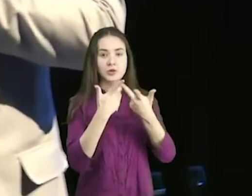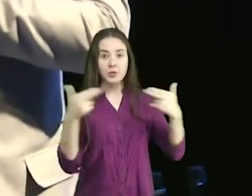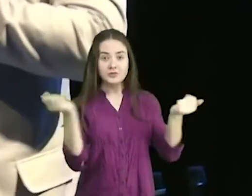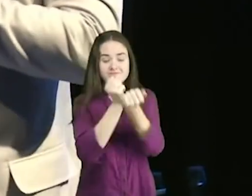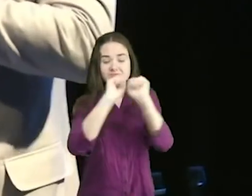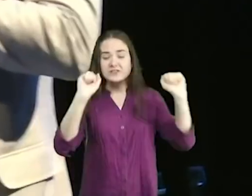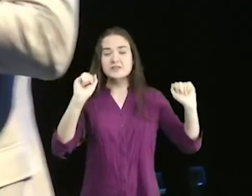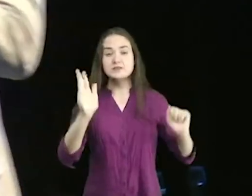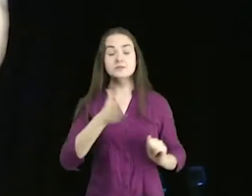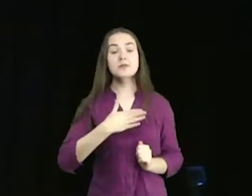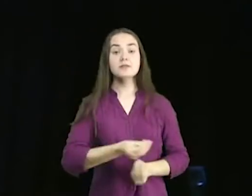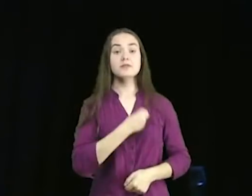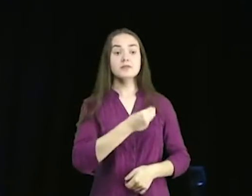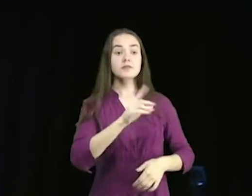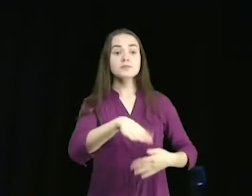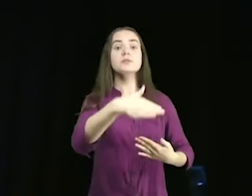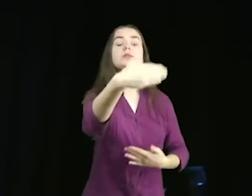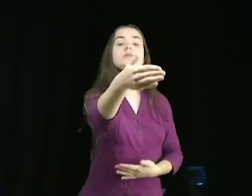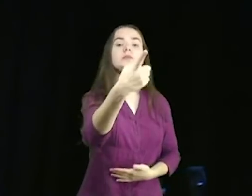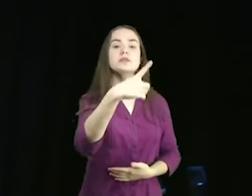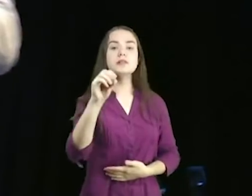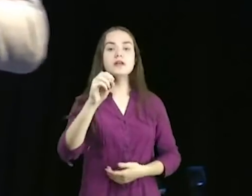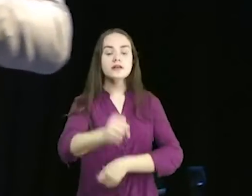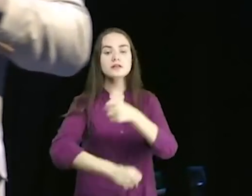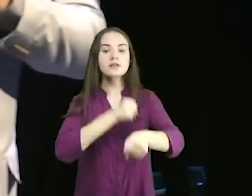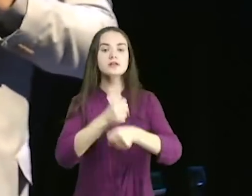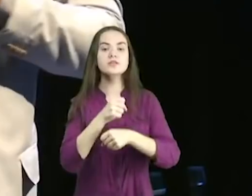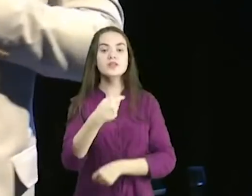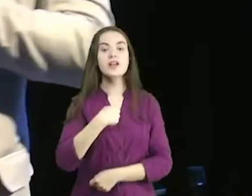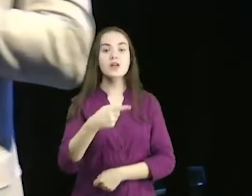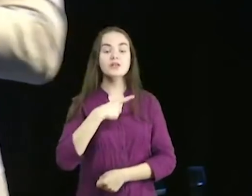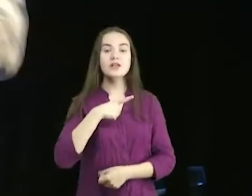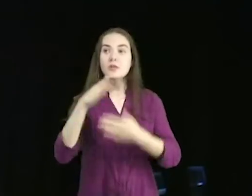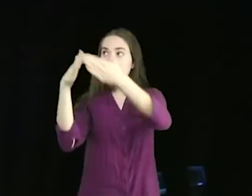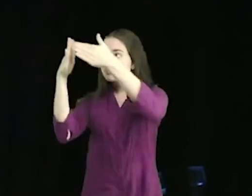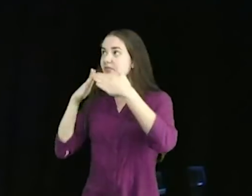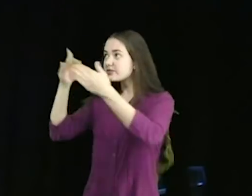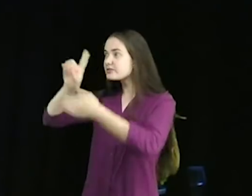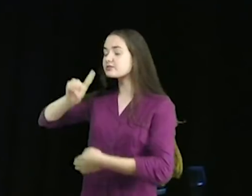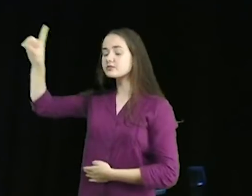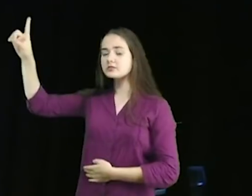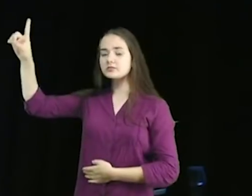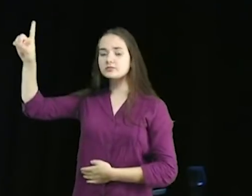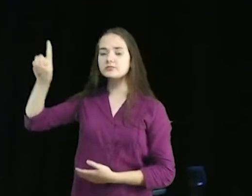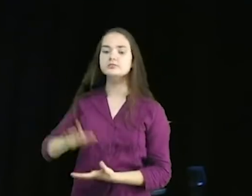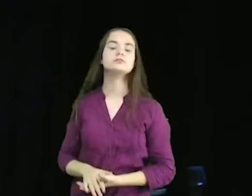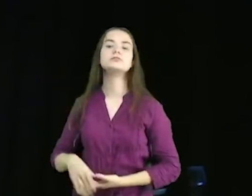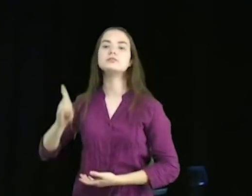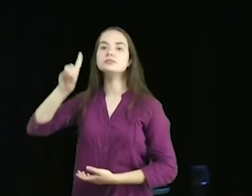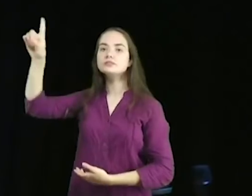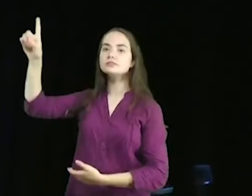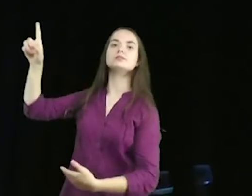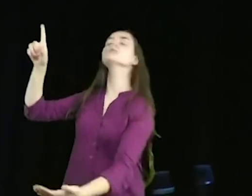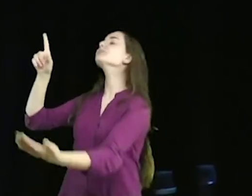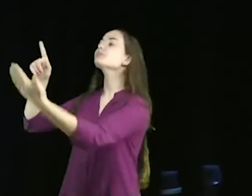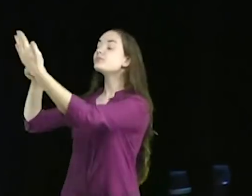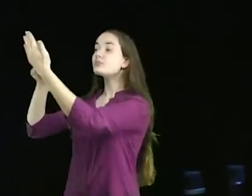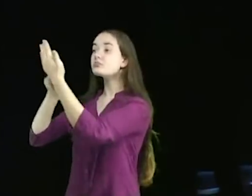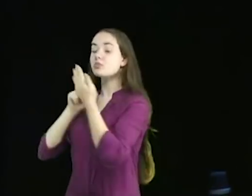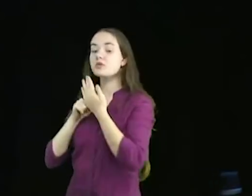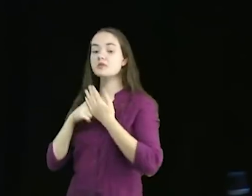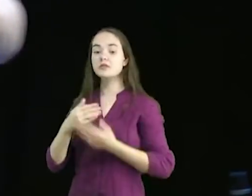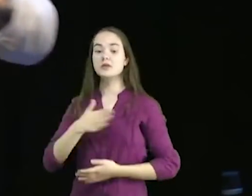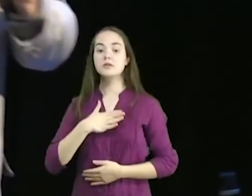os próximos 10 anos. Eu tenho pedido para meu Deus para apresentar meus